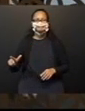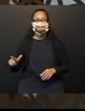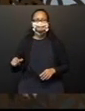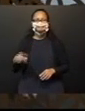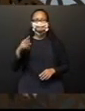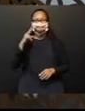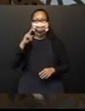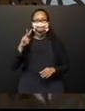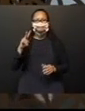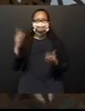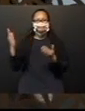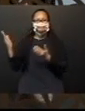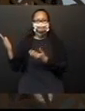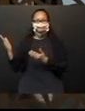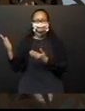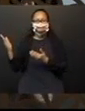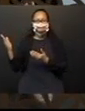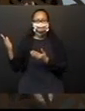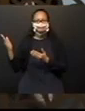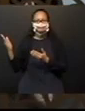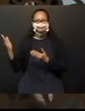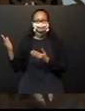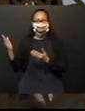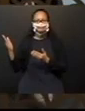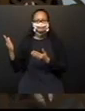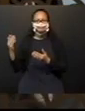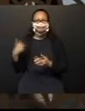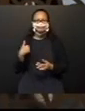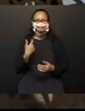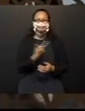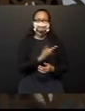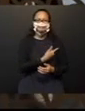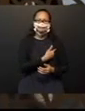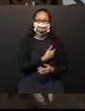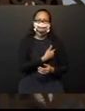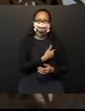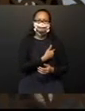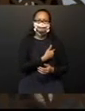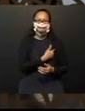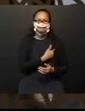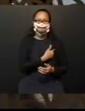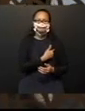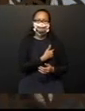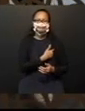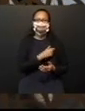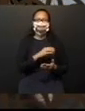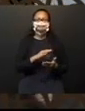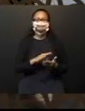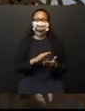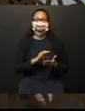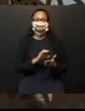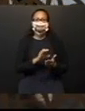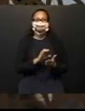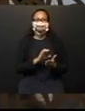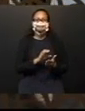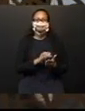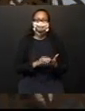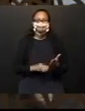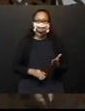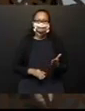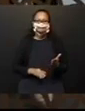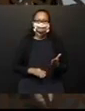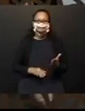lá o que nós vamos ver hoje, ó. Nós vamos entrar no capítulo, na unidade 5, né? Às vezes eu falo capítulo, às vezes eu